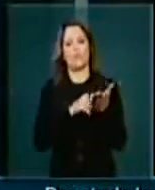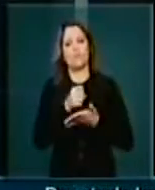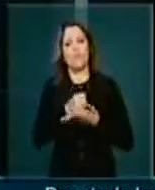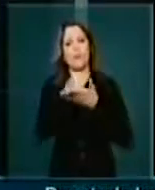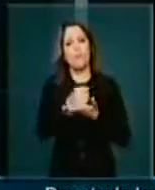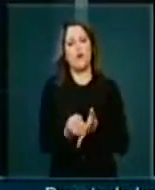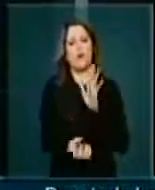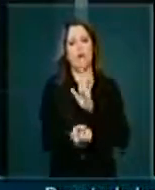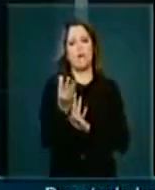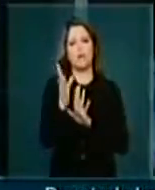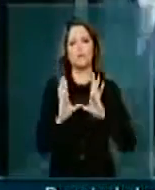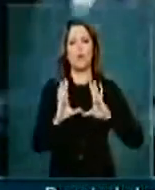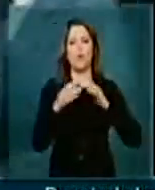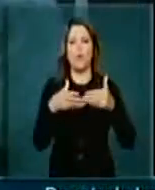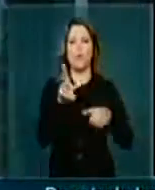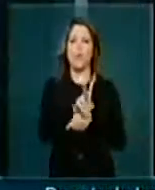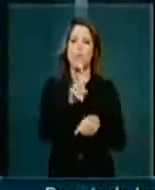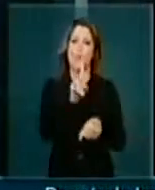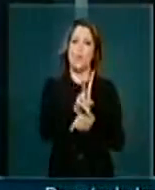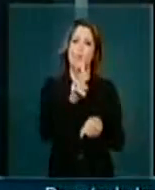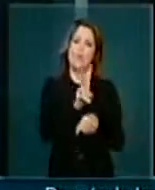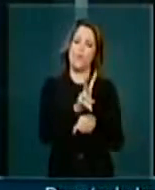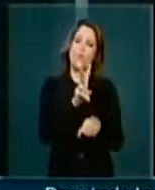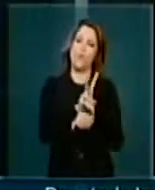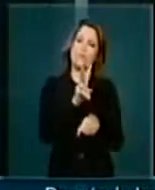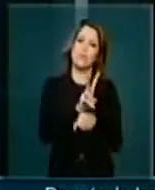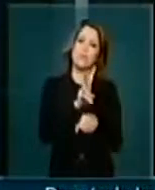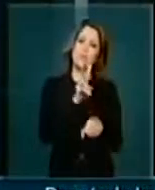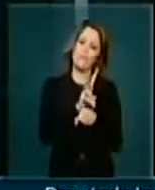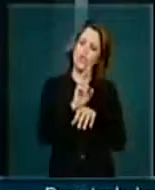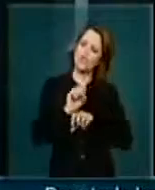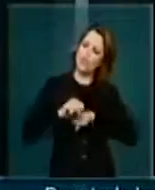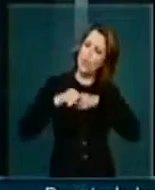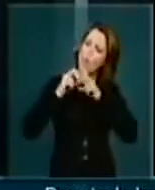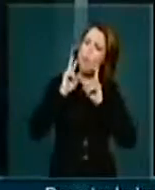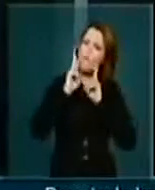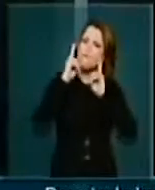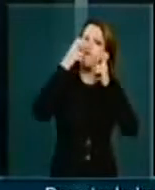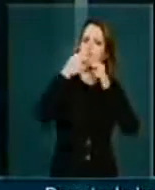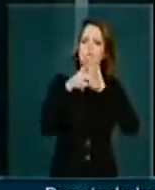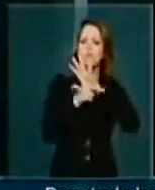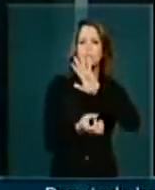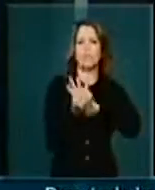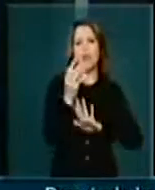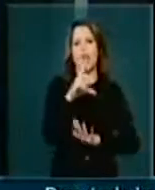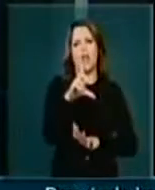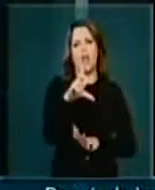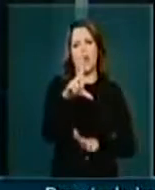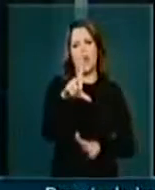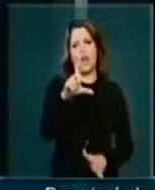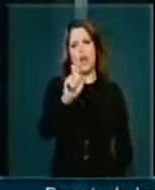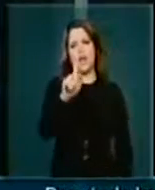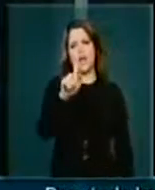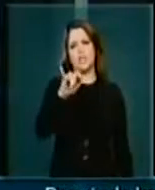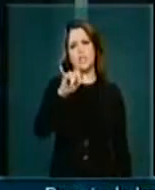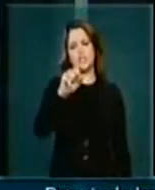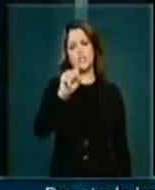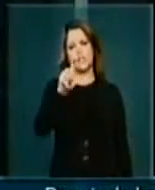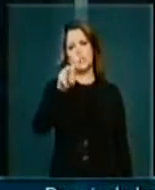de apoio à criação da Frente Parlamentar em defesa do fortalecimento do Legislativo. Semana